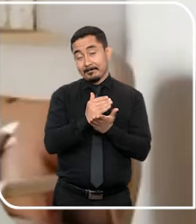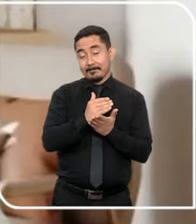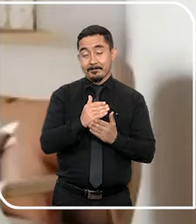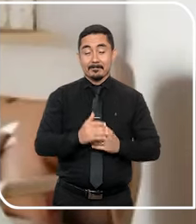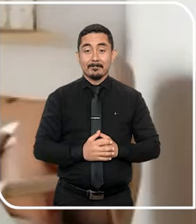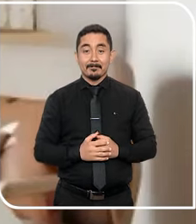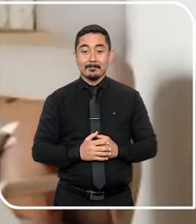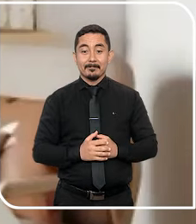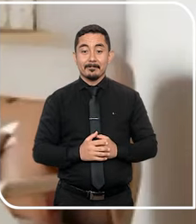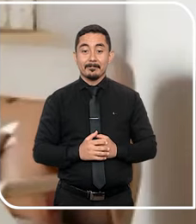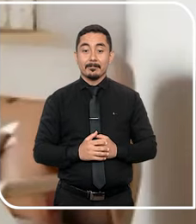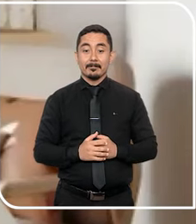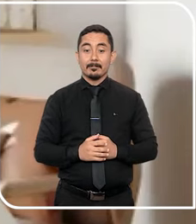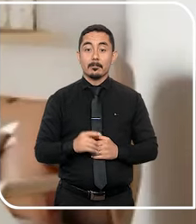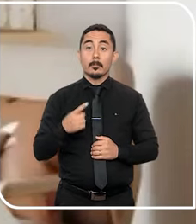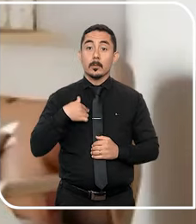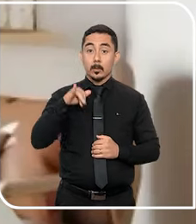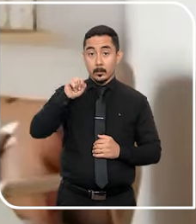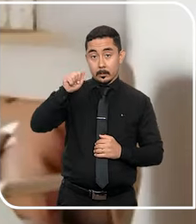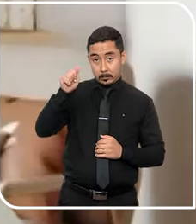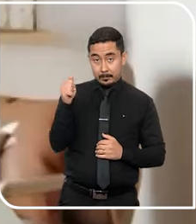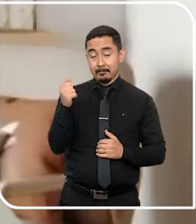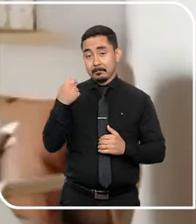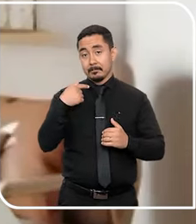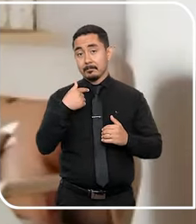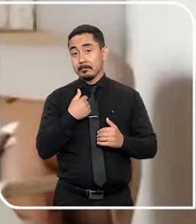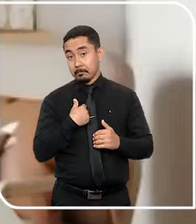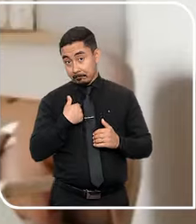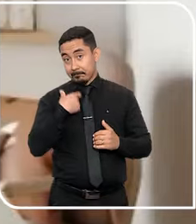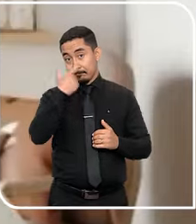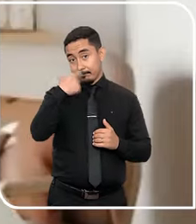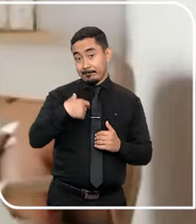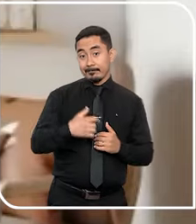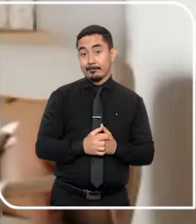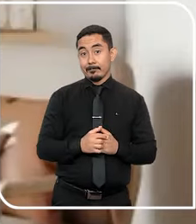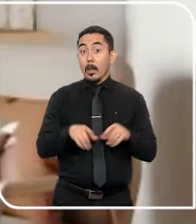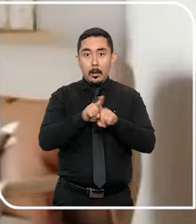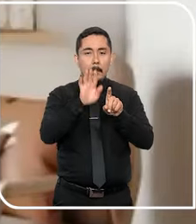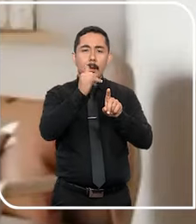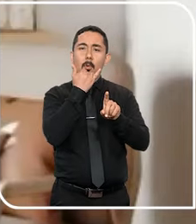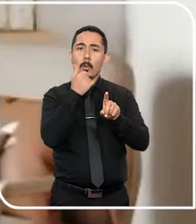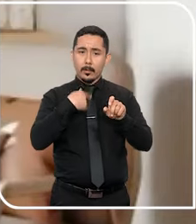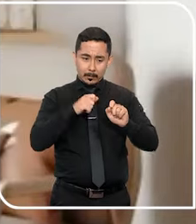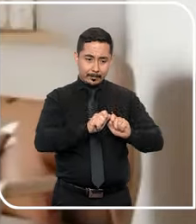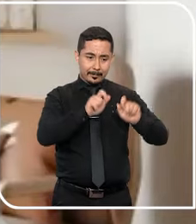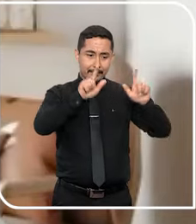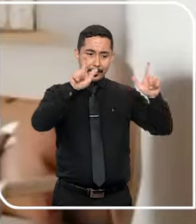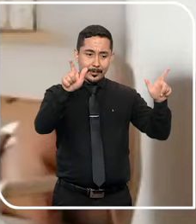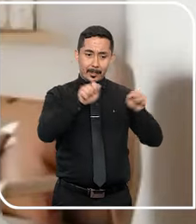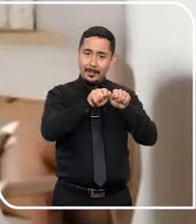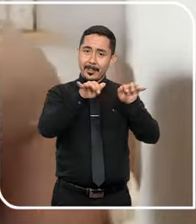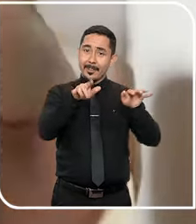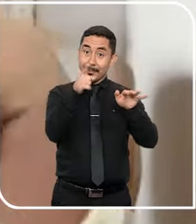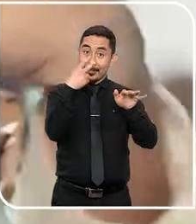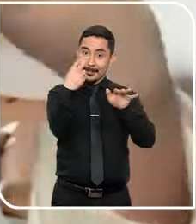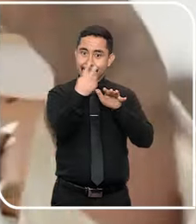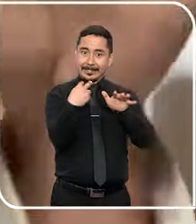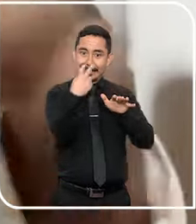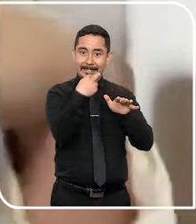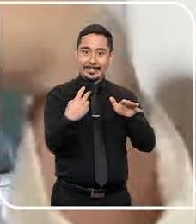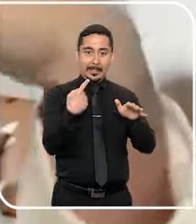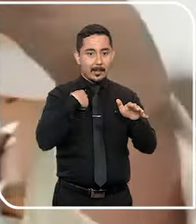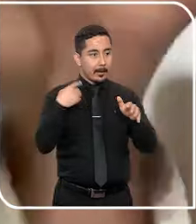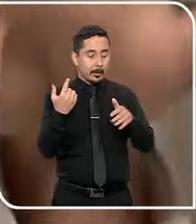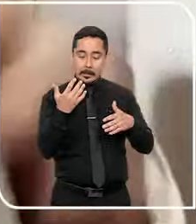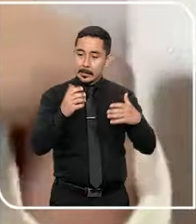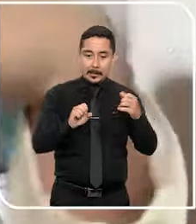lá gente e eu sou is Andrade hoje Ah pera aí eu tenho que compartilhar né dá um nervoso gente vocês vão me ver aqui